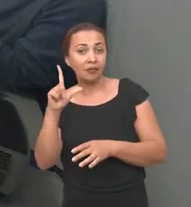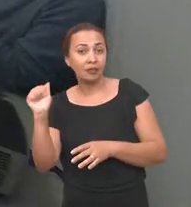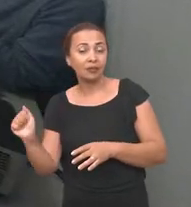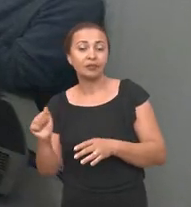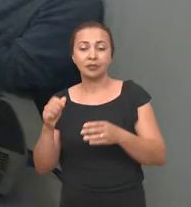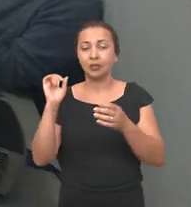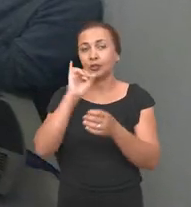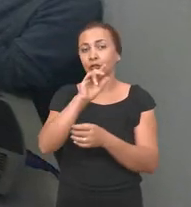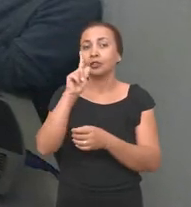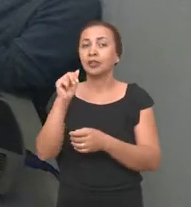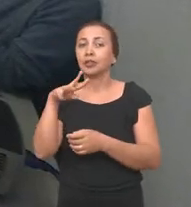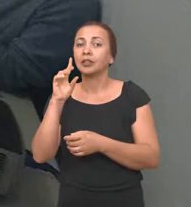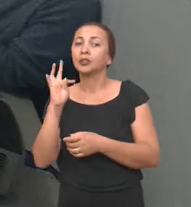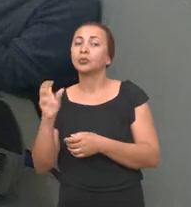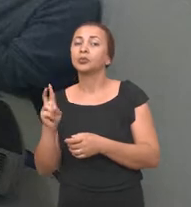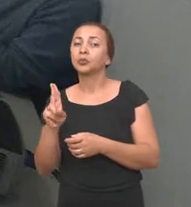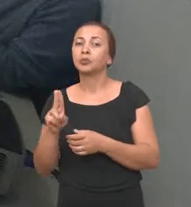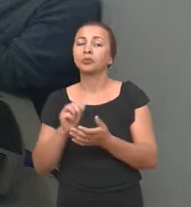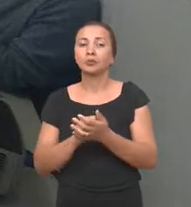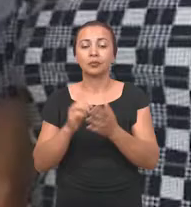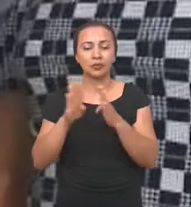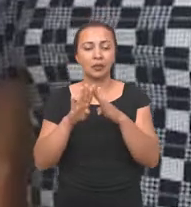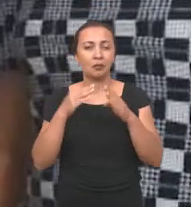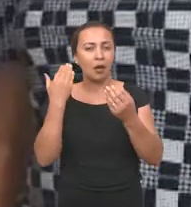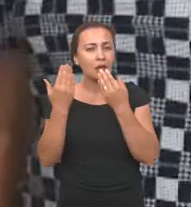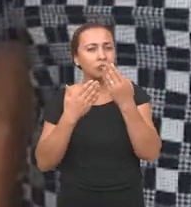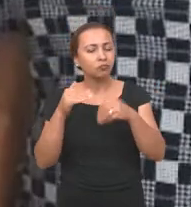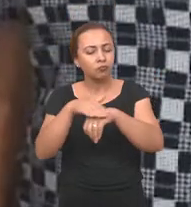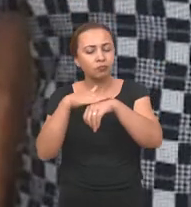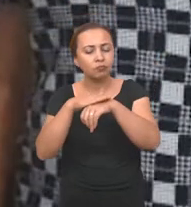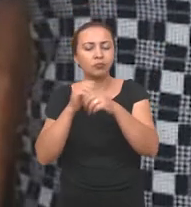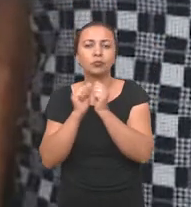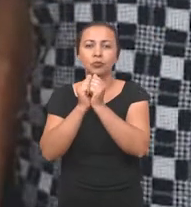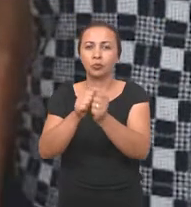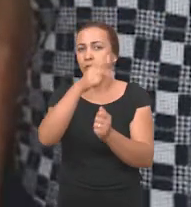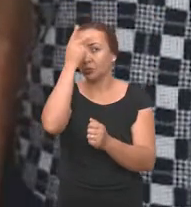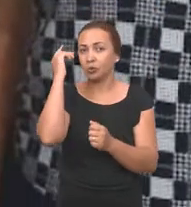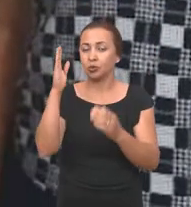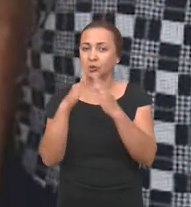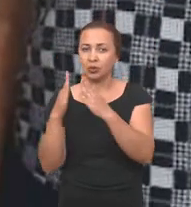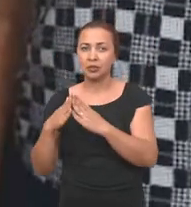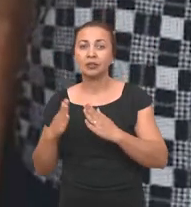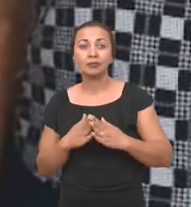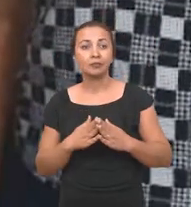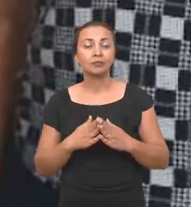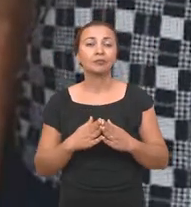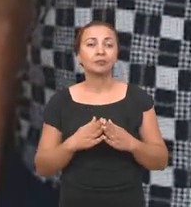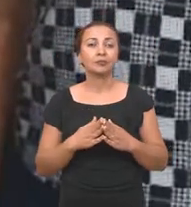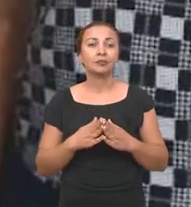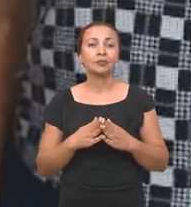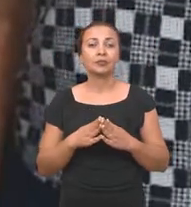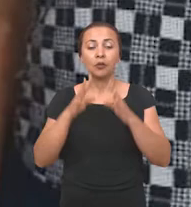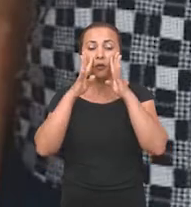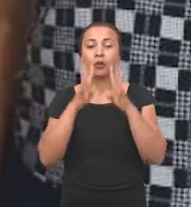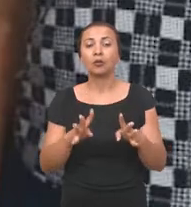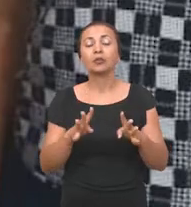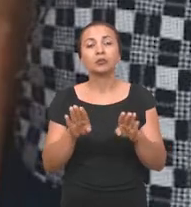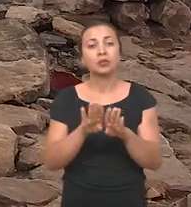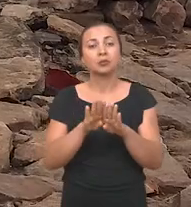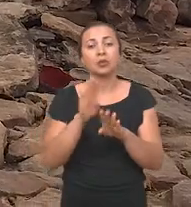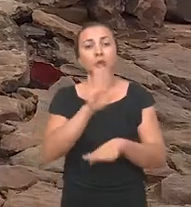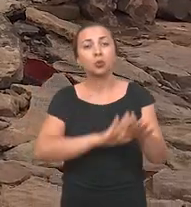Gatu. Nesse caso, a gente está, em função, inclusive, dos diálogos com os moradores, se focando, né, na questão